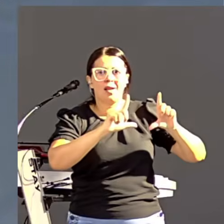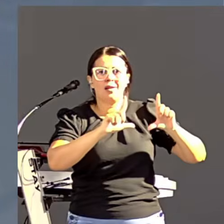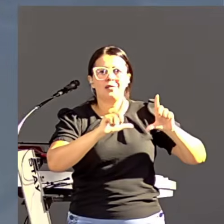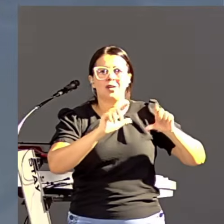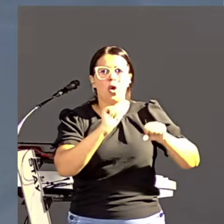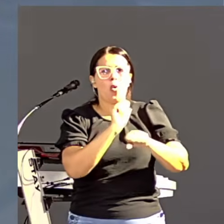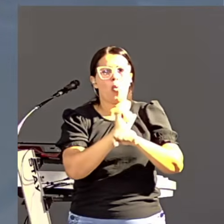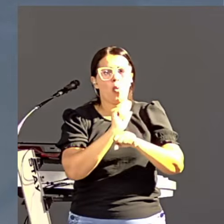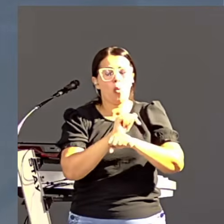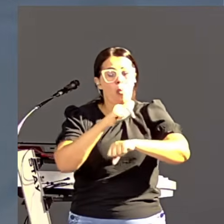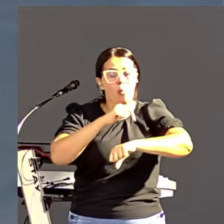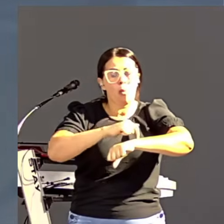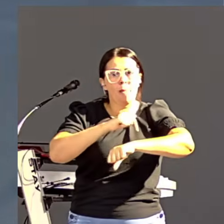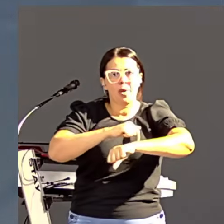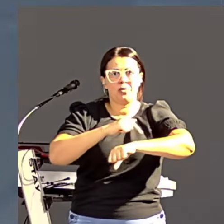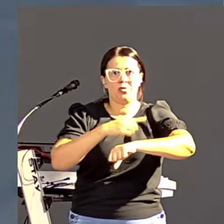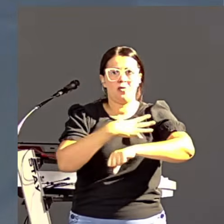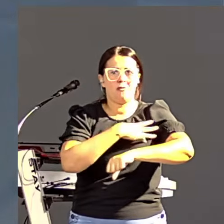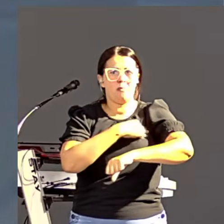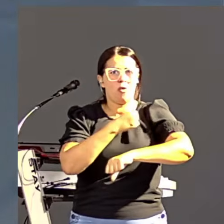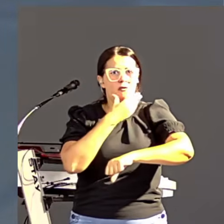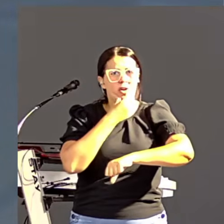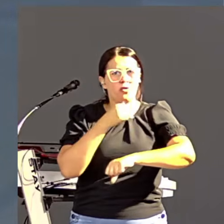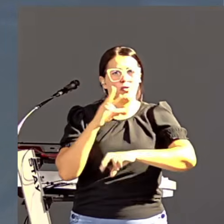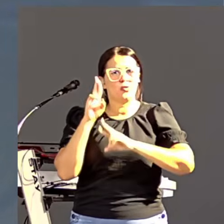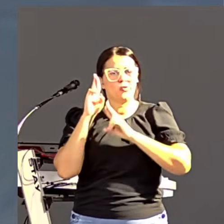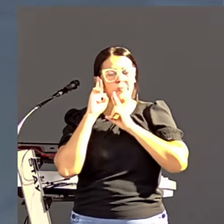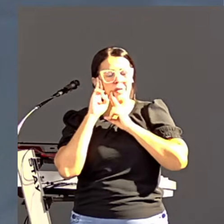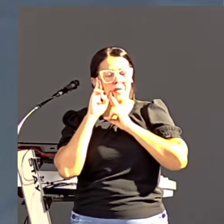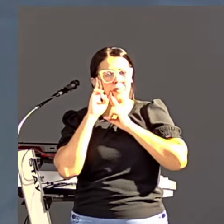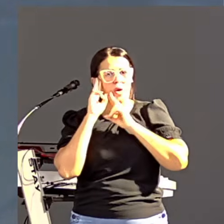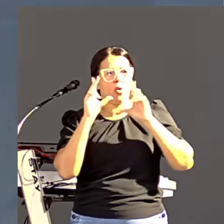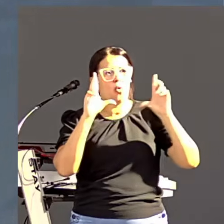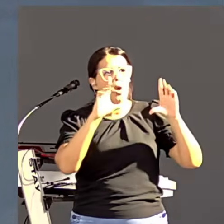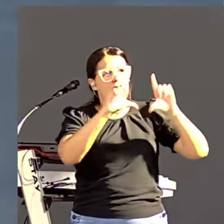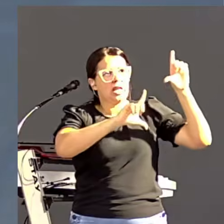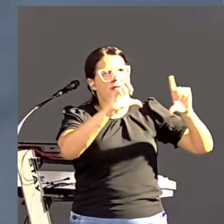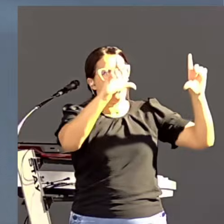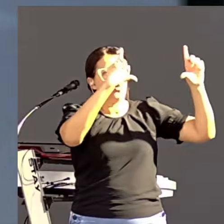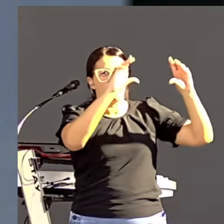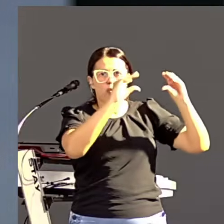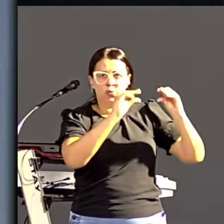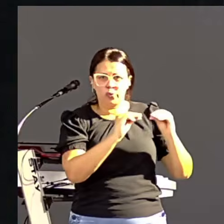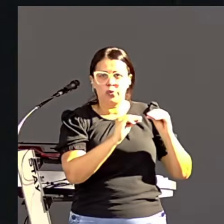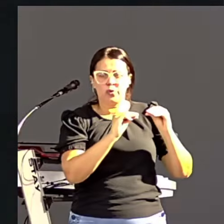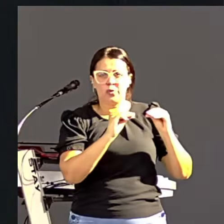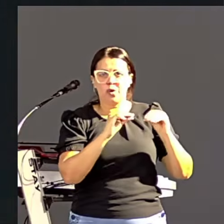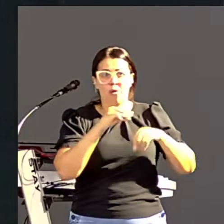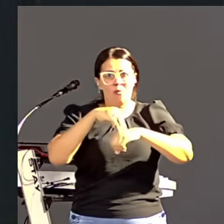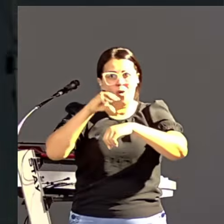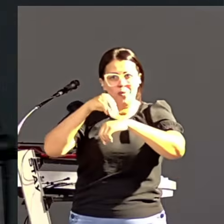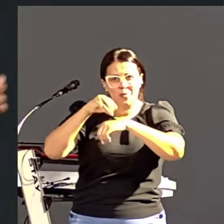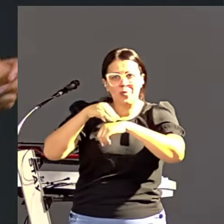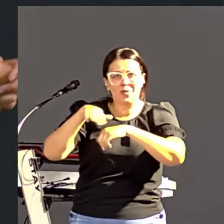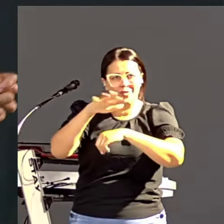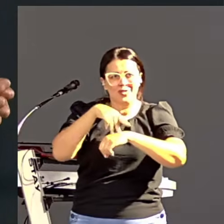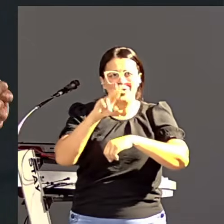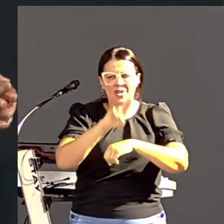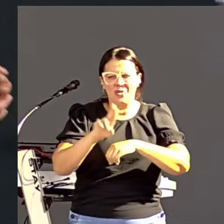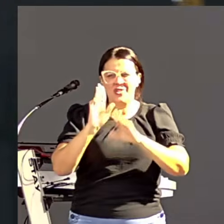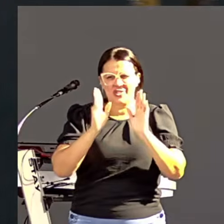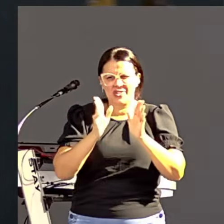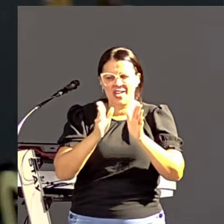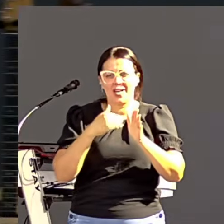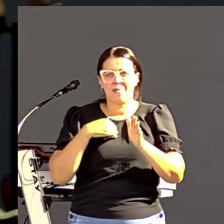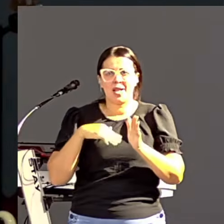chegando o momento para ele dormir, televisão desligada. Normalmente, uma dica aqui para os pais, sei que a maioria já usa, né?